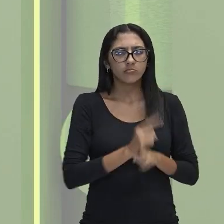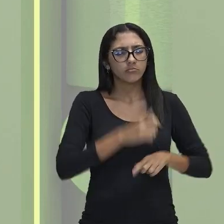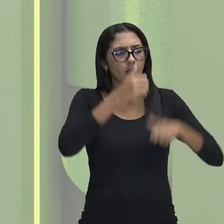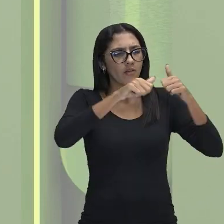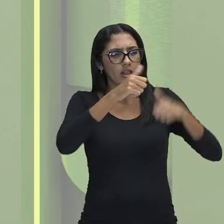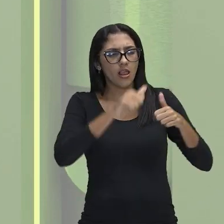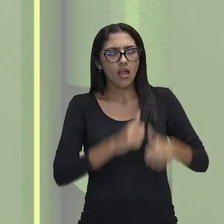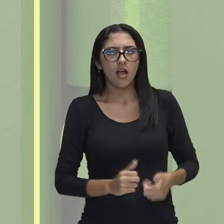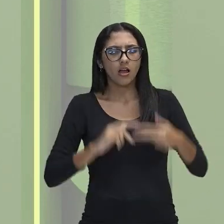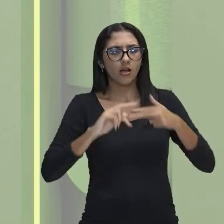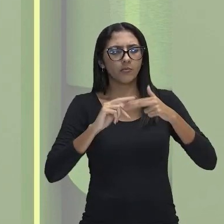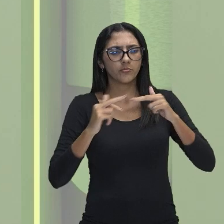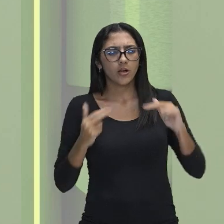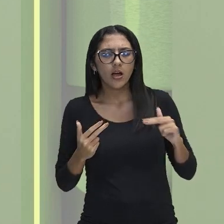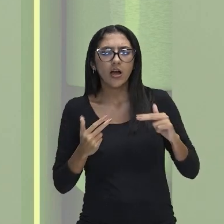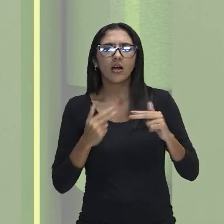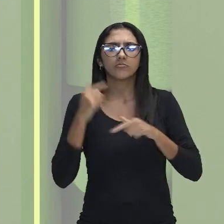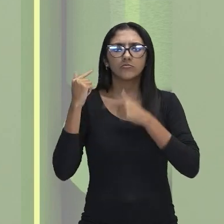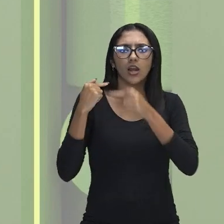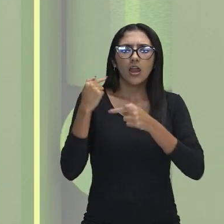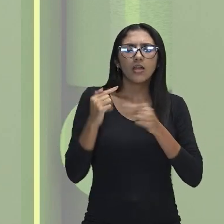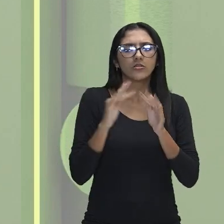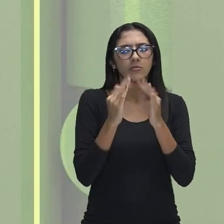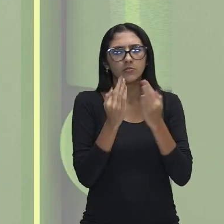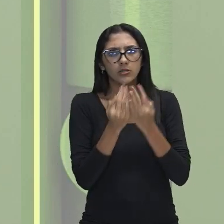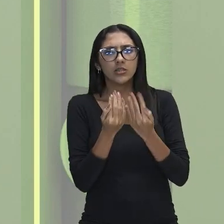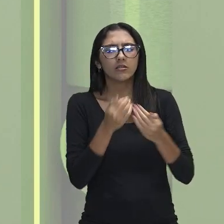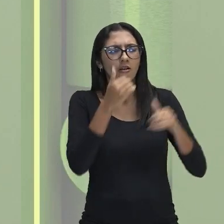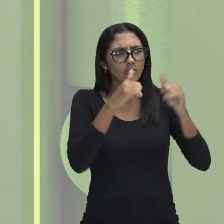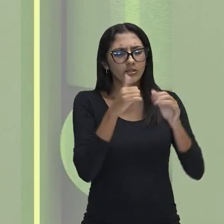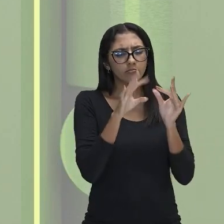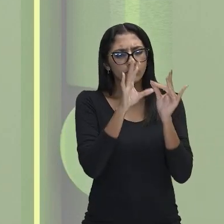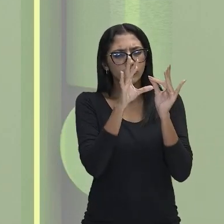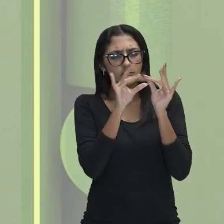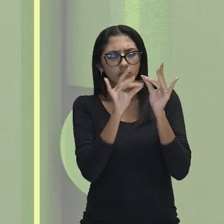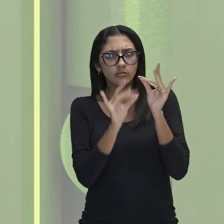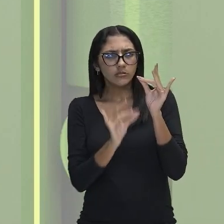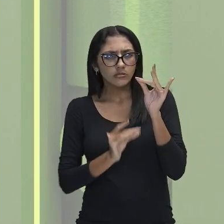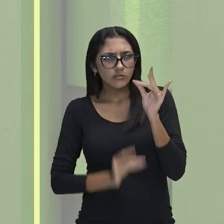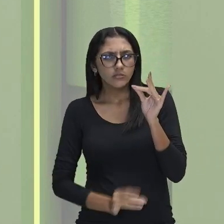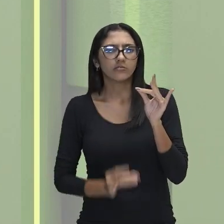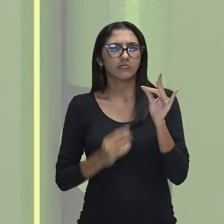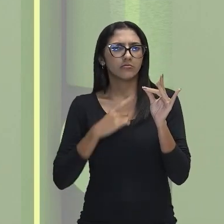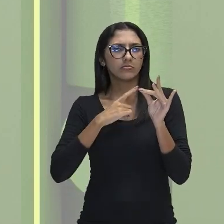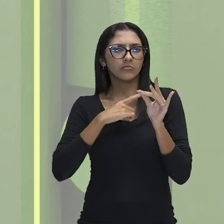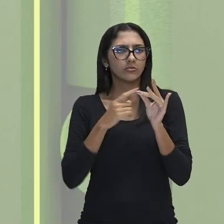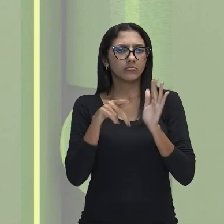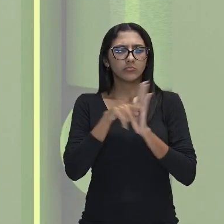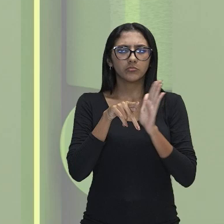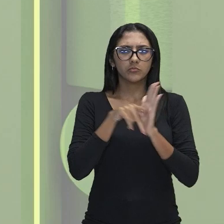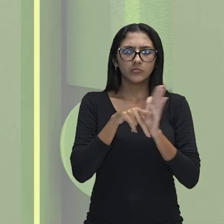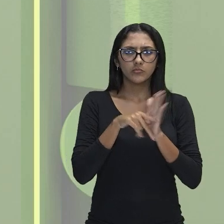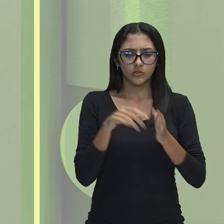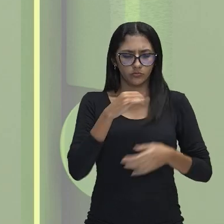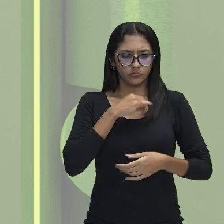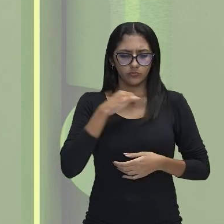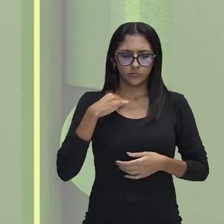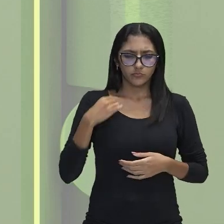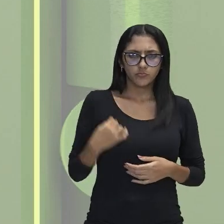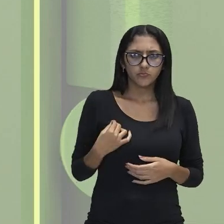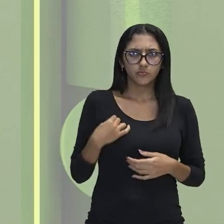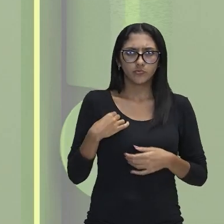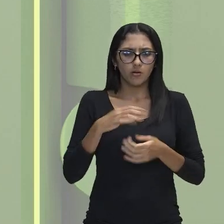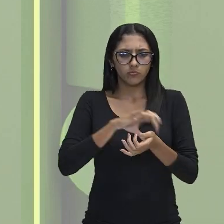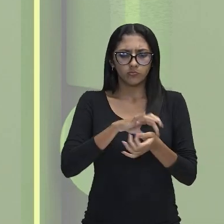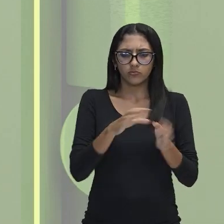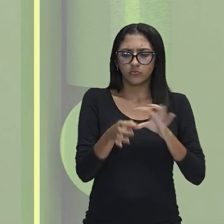seu preparo físico, né, fazer exames detalhados que vai desde o eletrocardiograma. Nós falamos